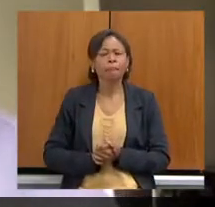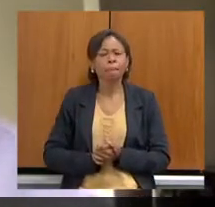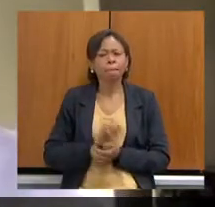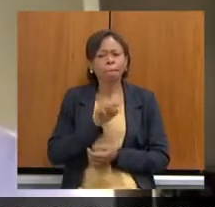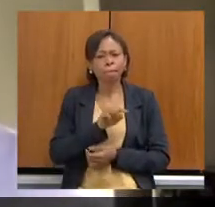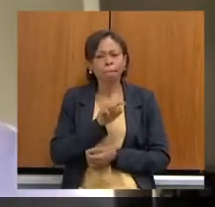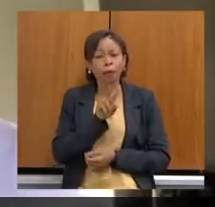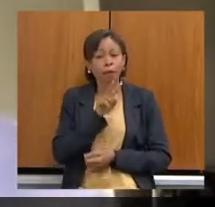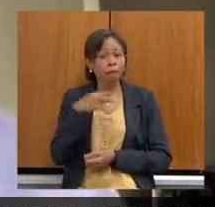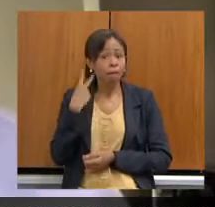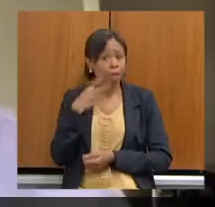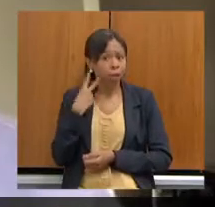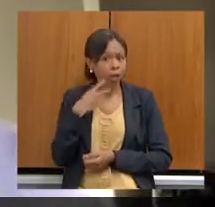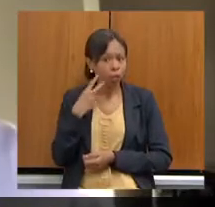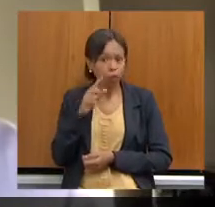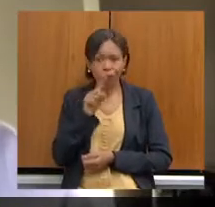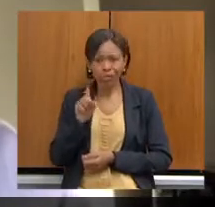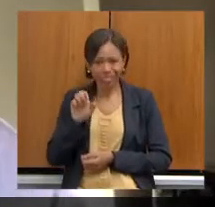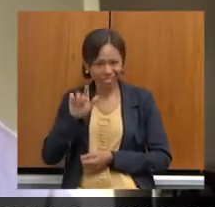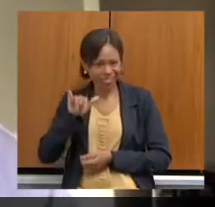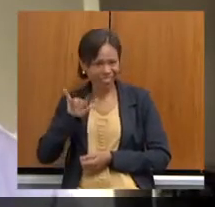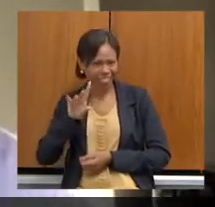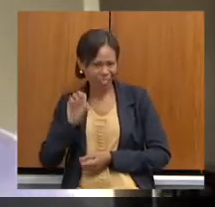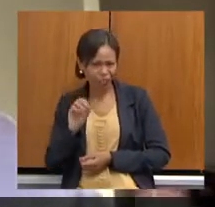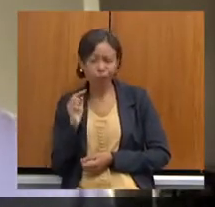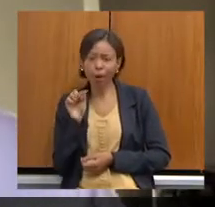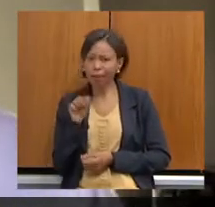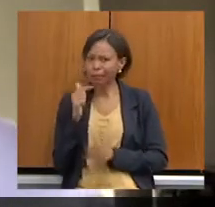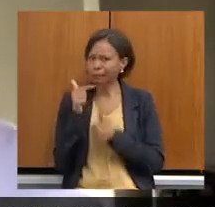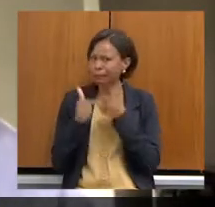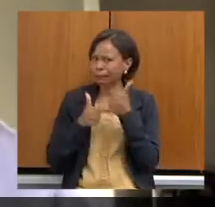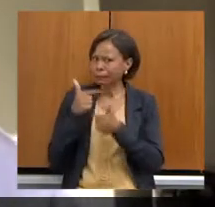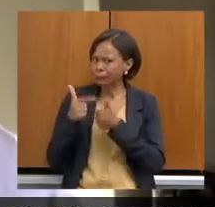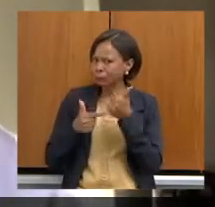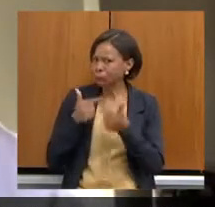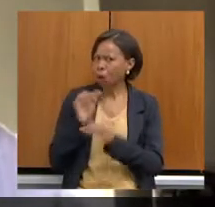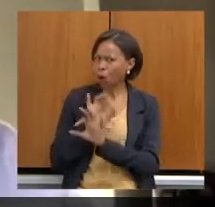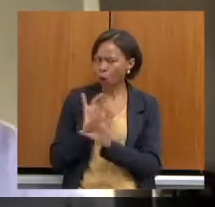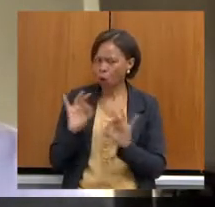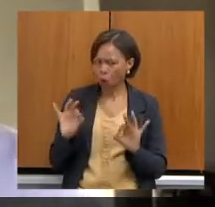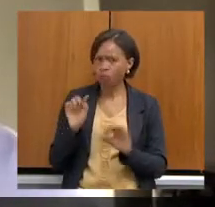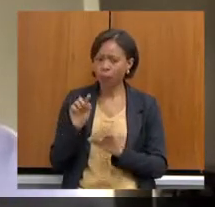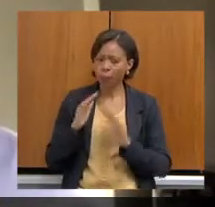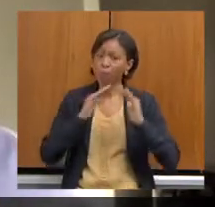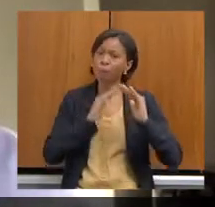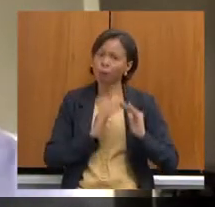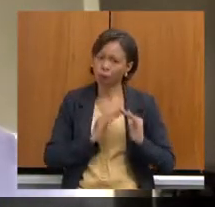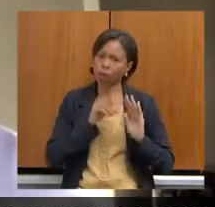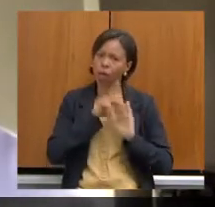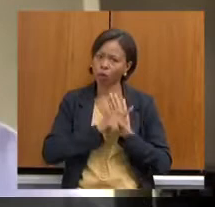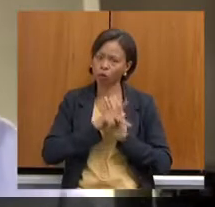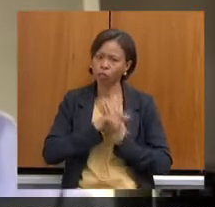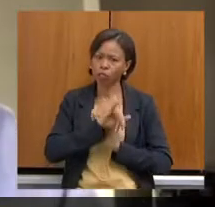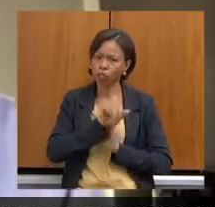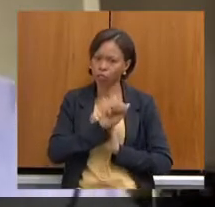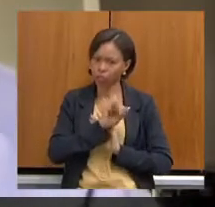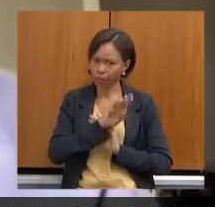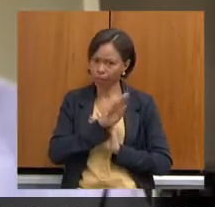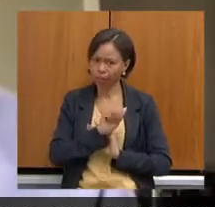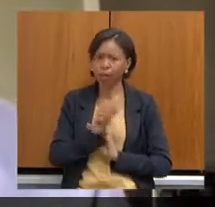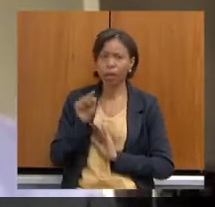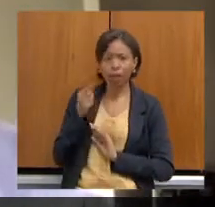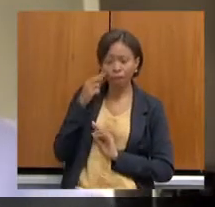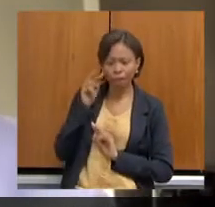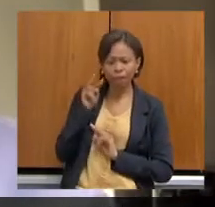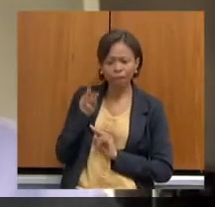frente três vereador da Jaíba um grande amigo ele mora lá no projeto Jaíba ficou inconformado com a situação da